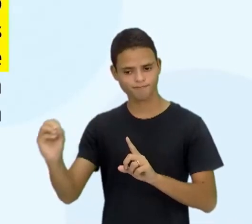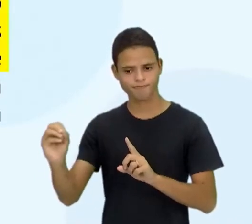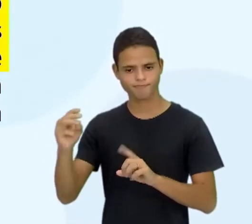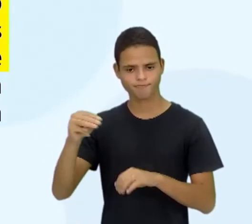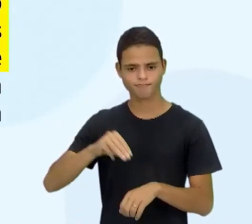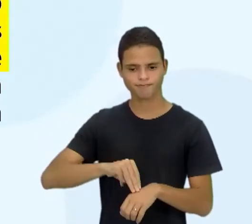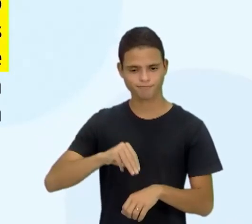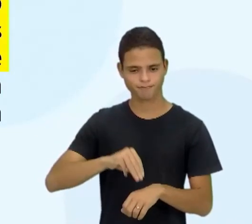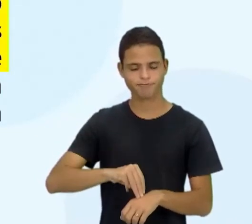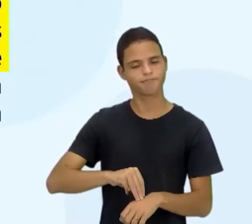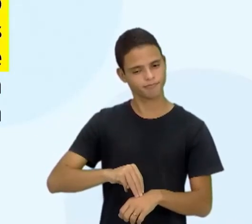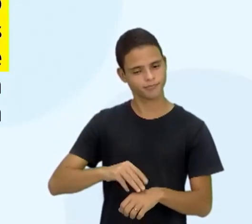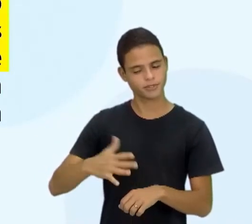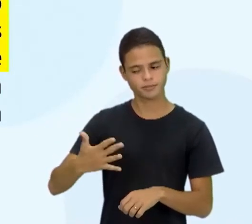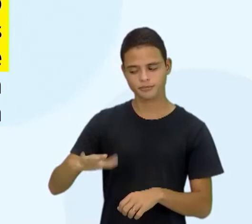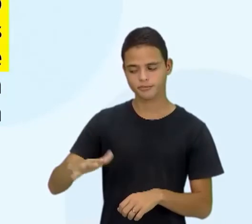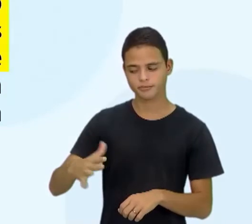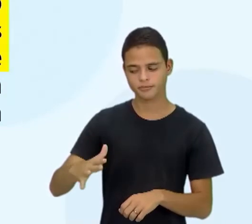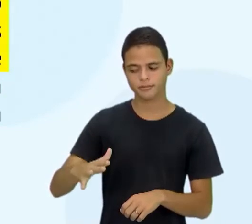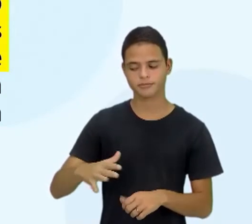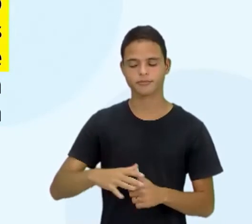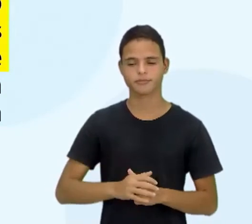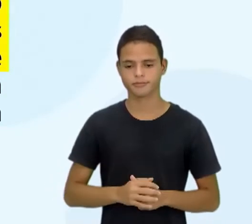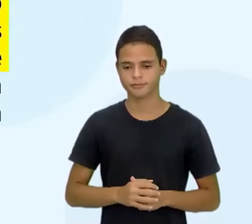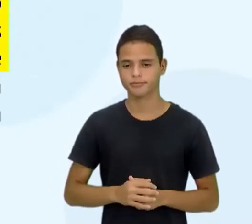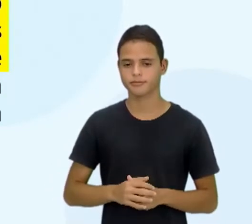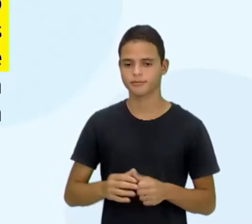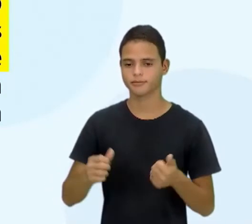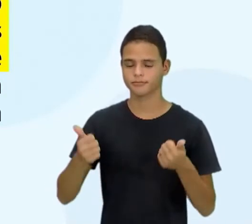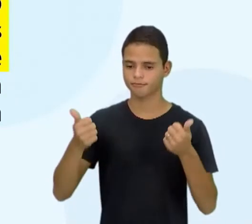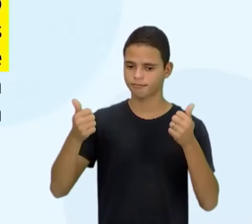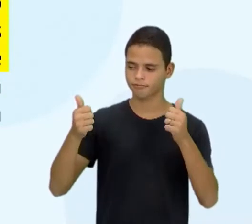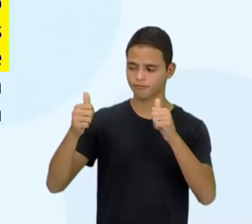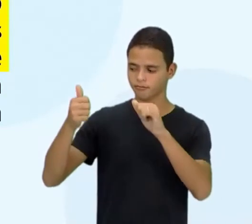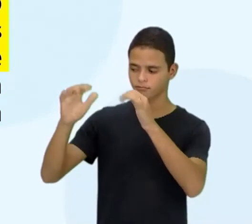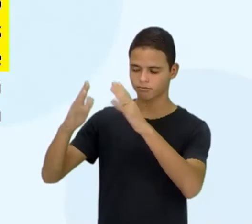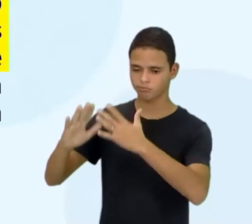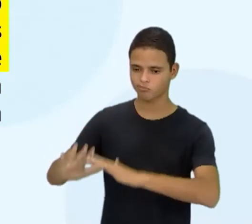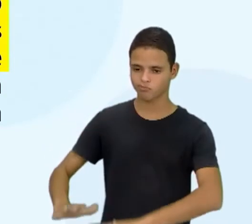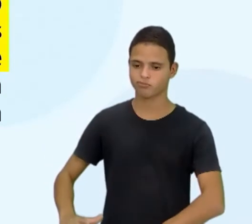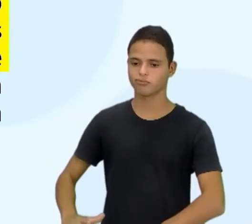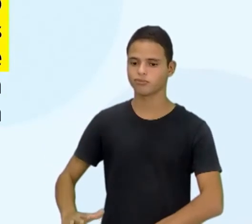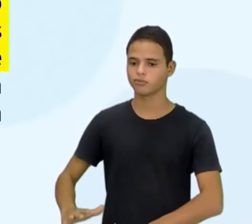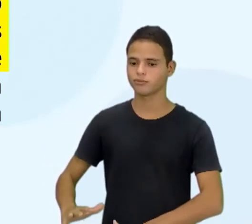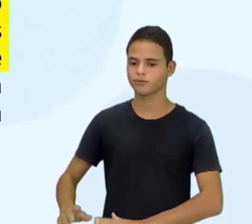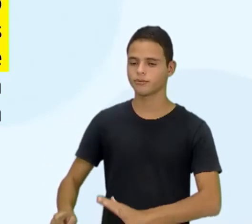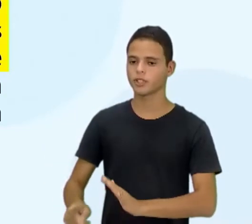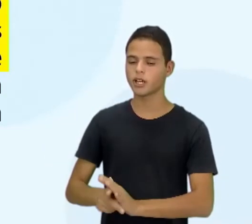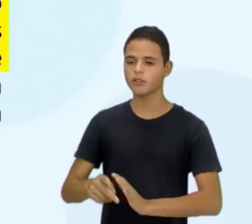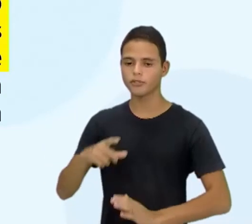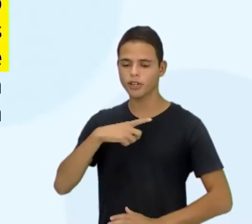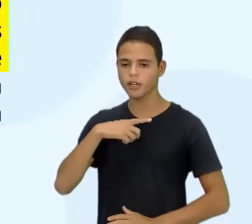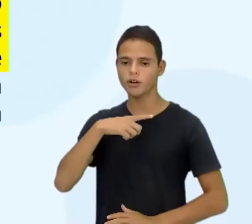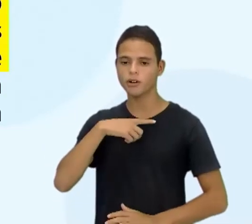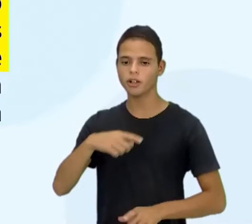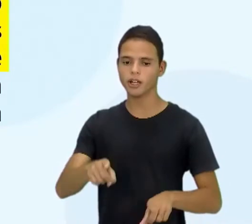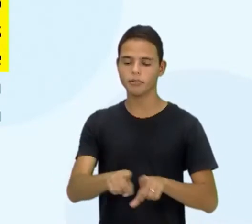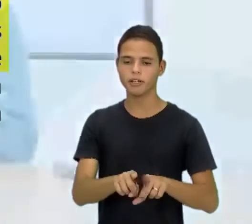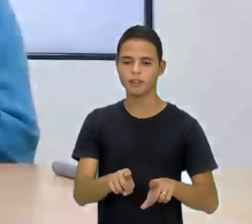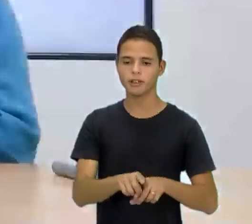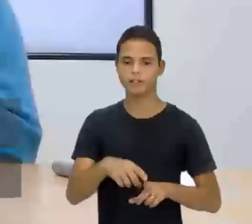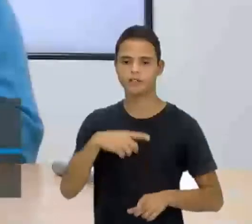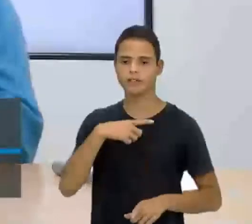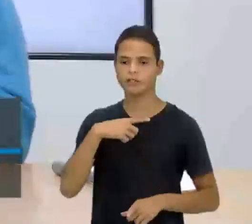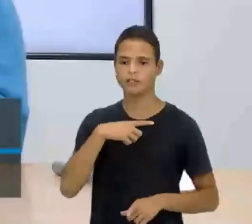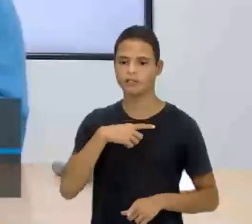220 milímetros em média, despencando sobre a cidade em um único dia. Então, presta atenção